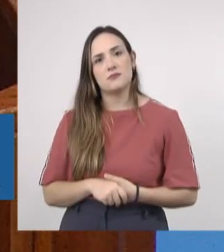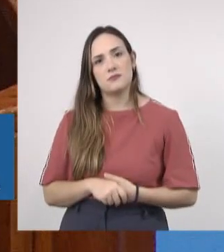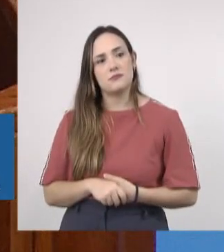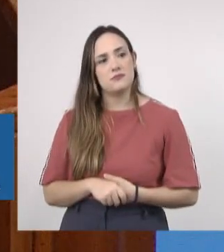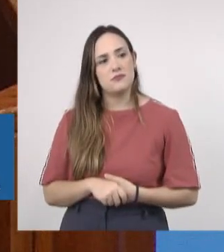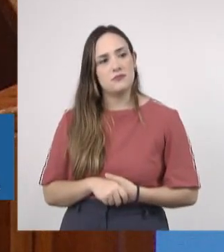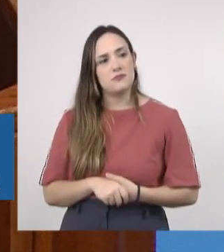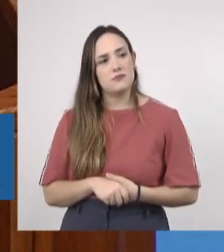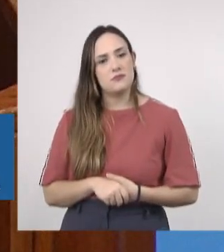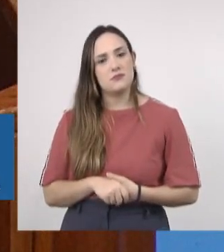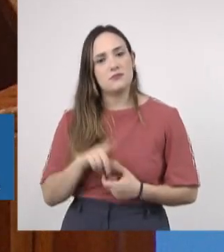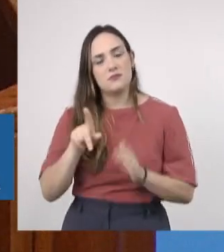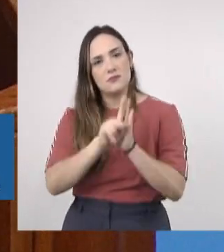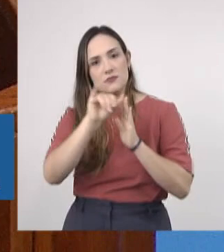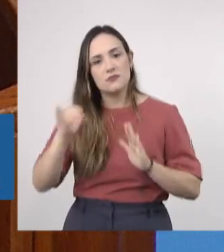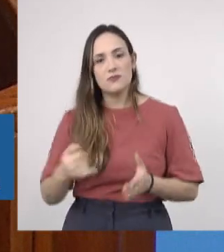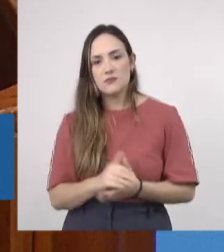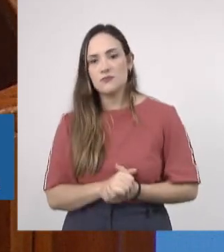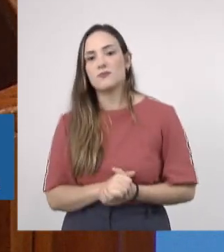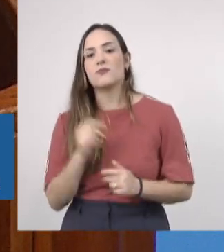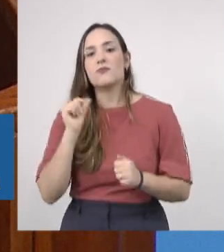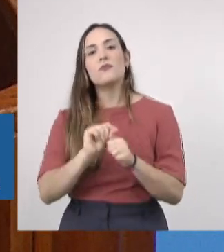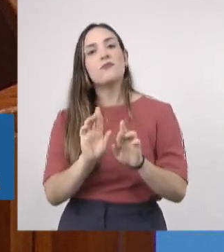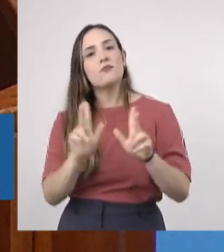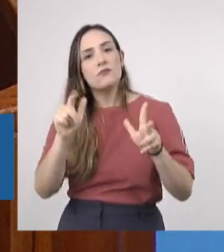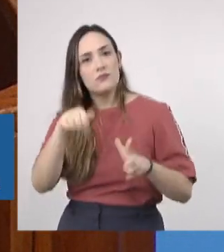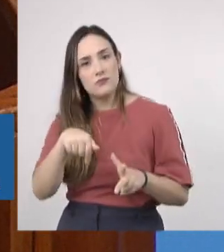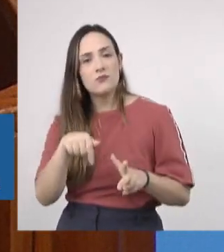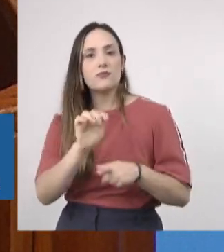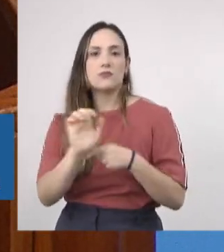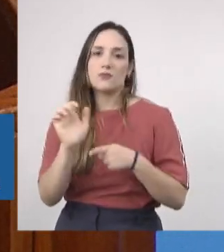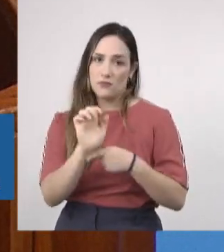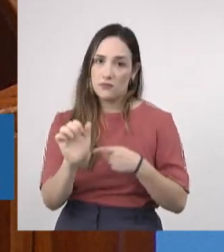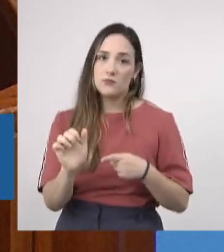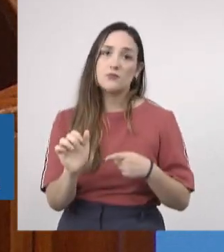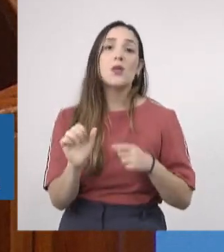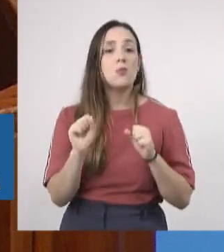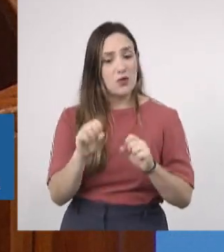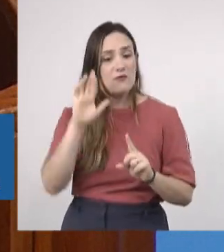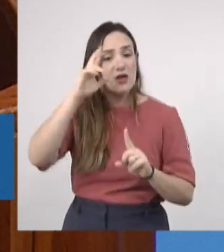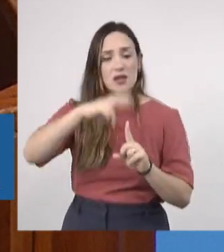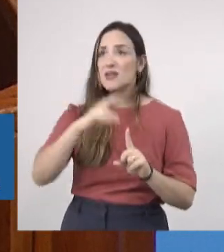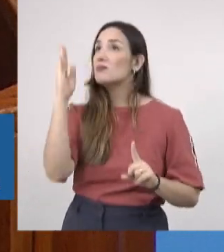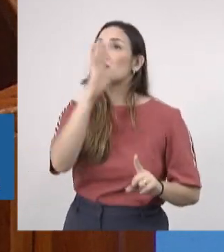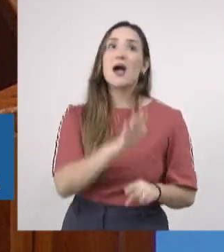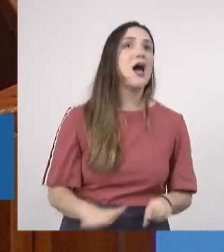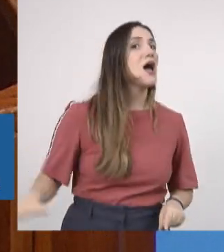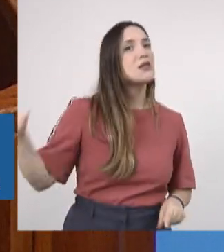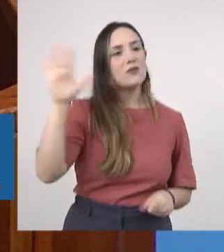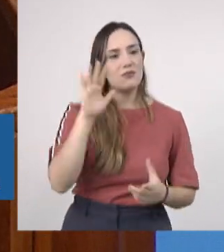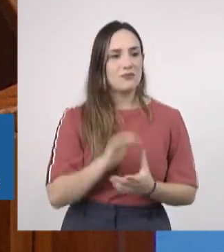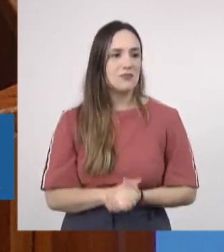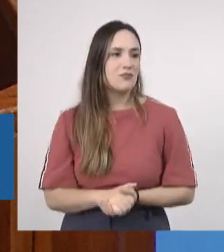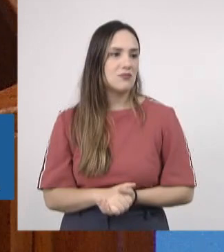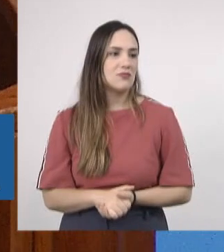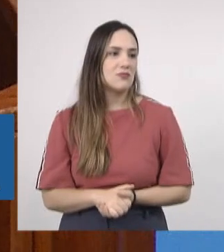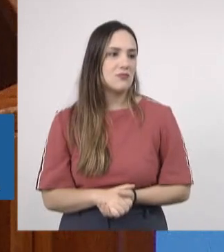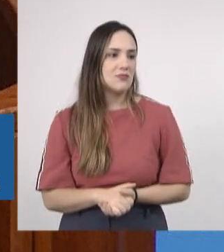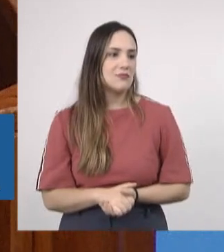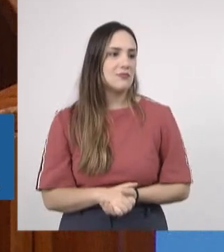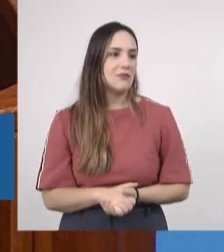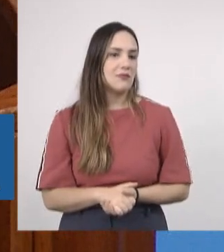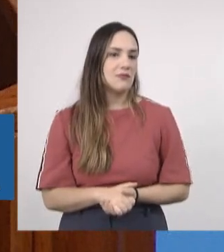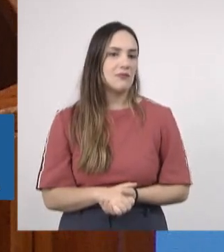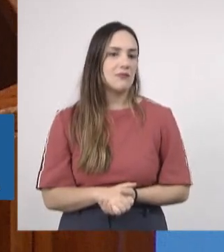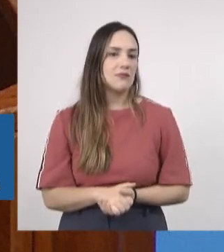projeto. Um projeto que vai fazer a diferença no nosso estado e pode ser guia para o Brasil inteiro. E eu quero